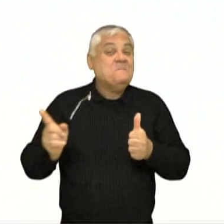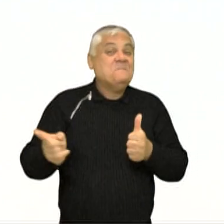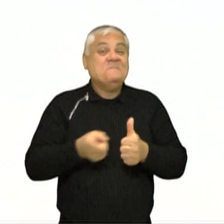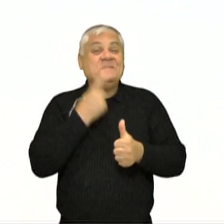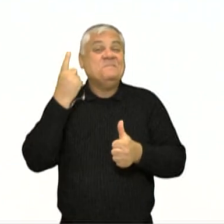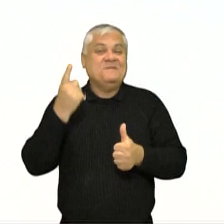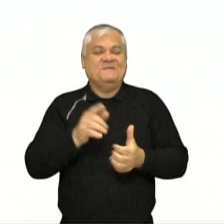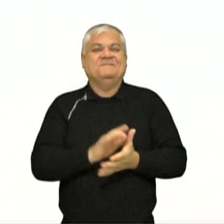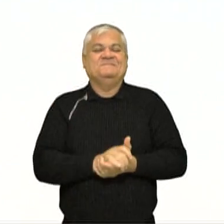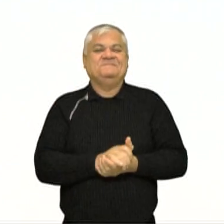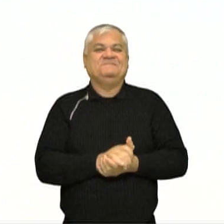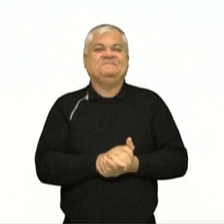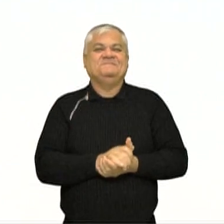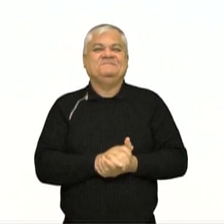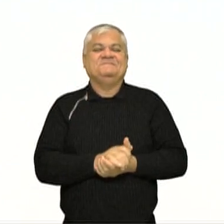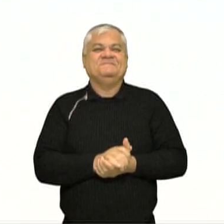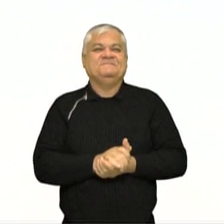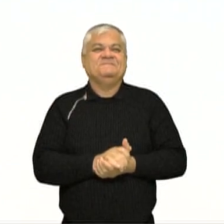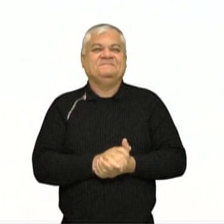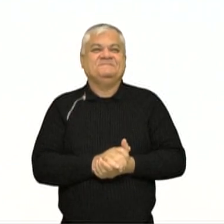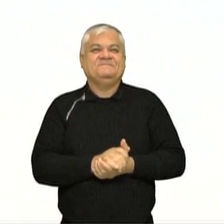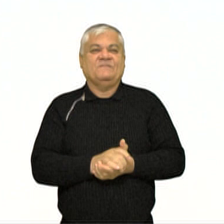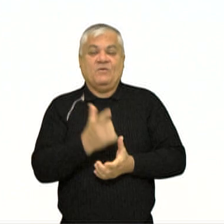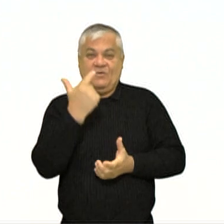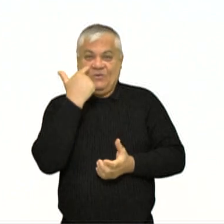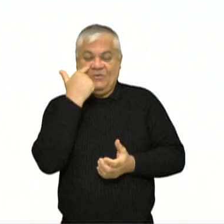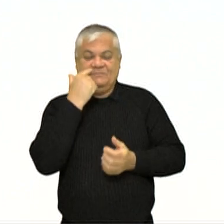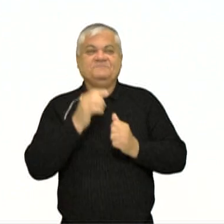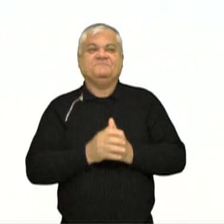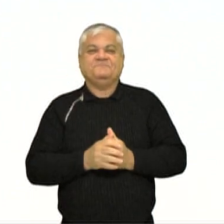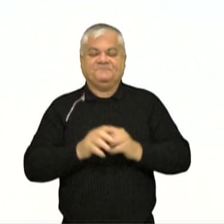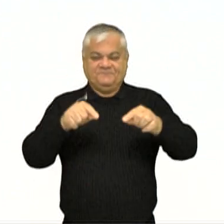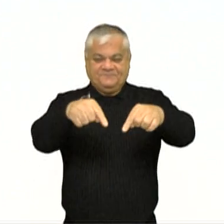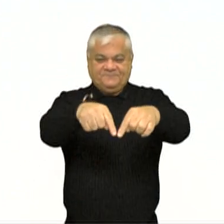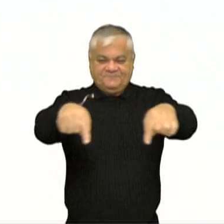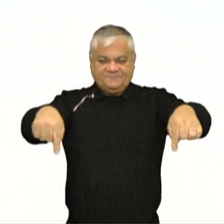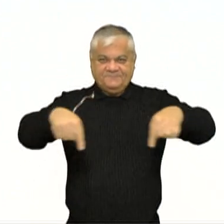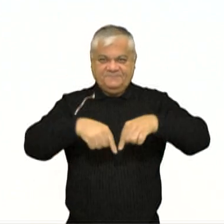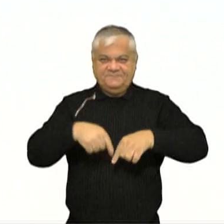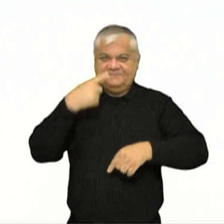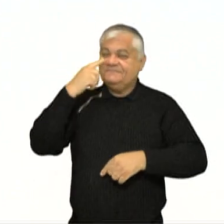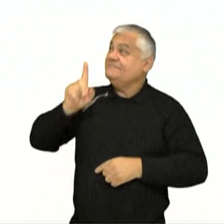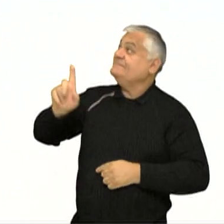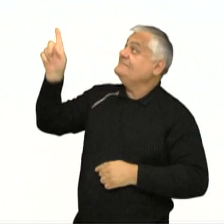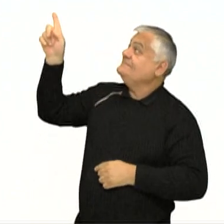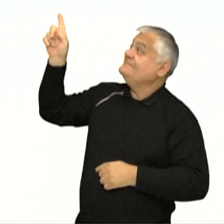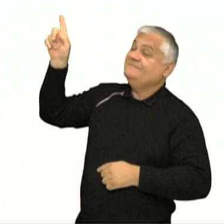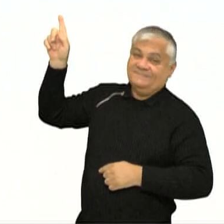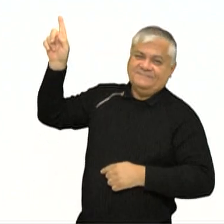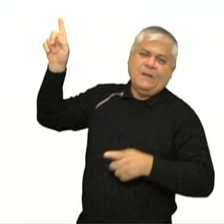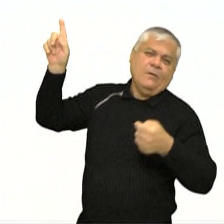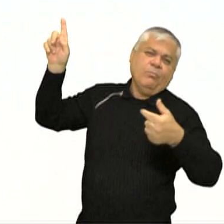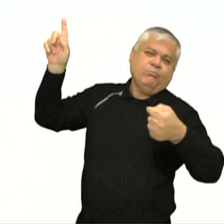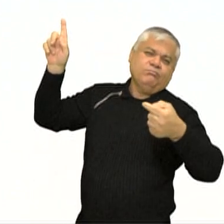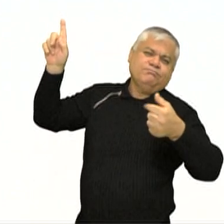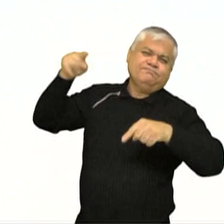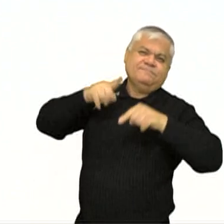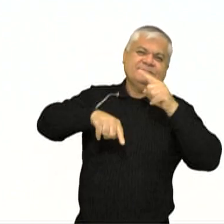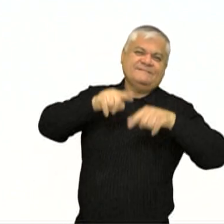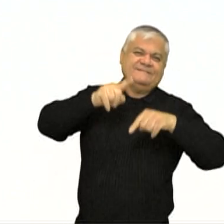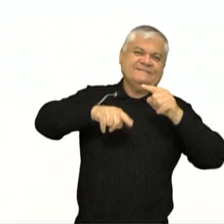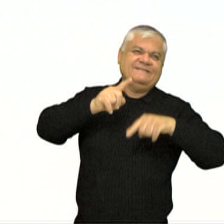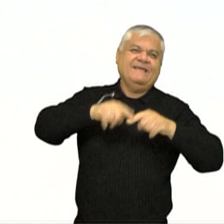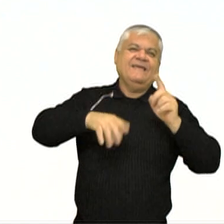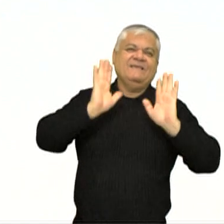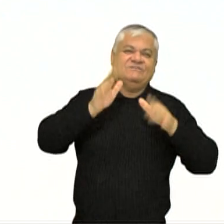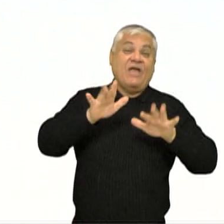primeiro exercício de checkmate. Então olha só, nós temos um tabuleiro aqui já com poucas peças, ou seja, já estamos numa